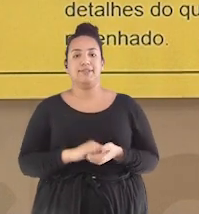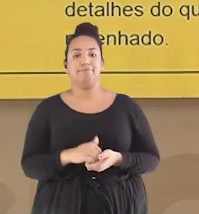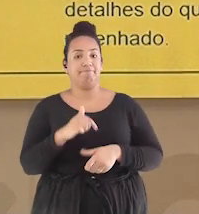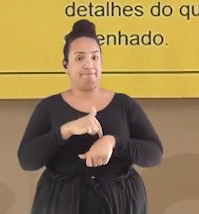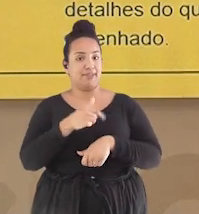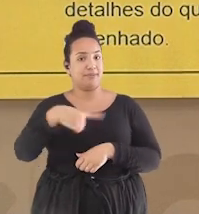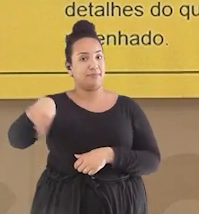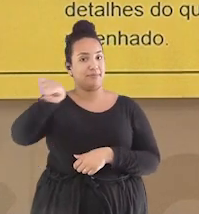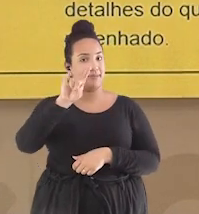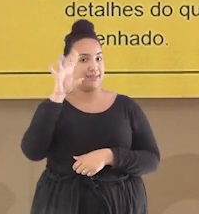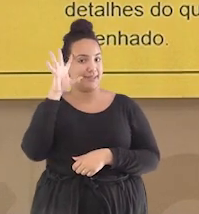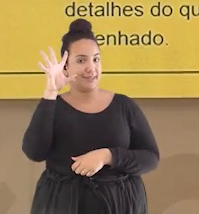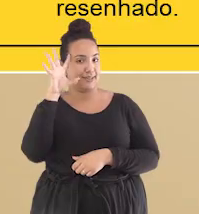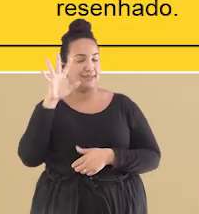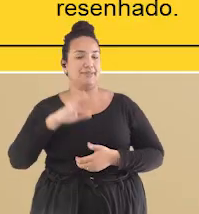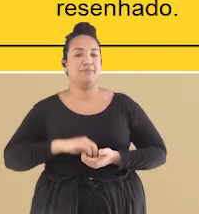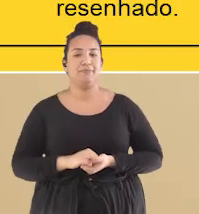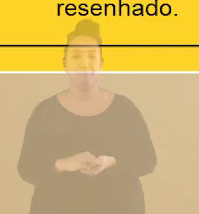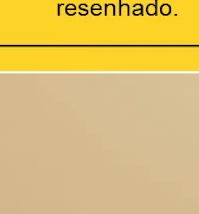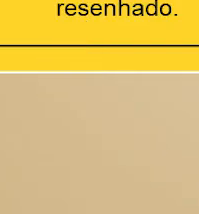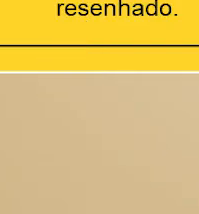Mais um tempinho para vocês pensarem.